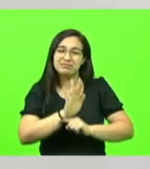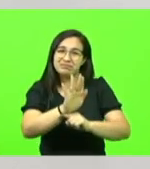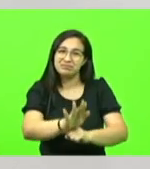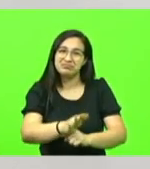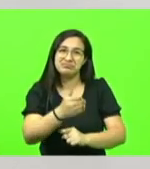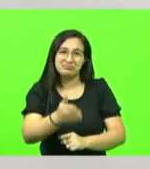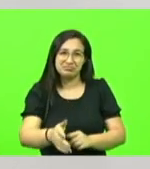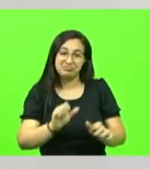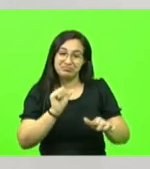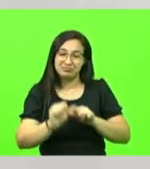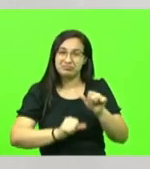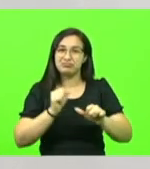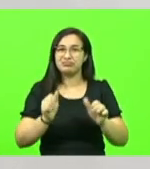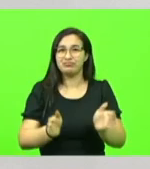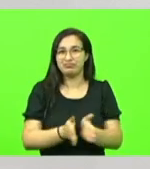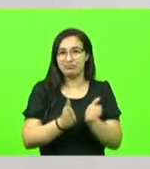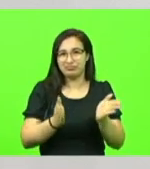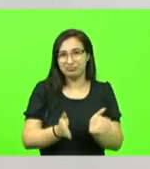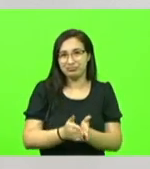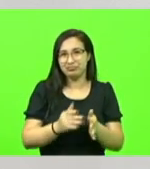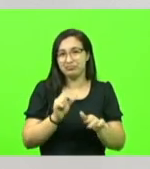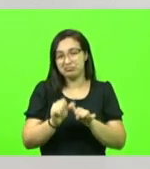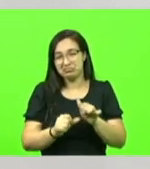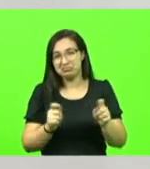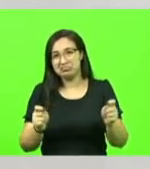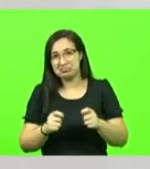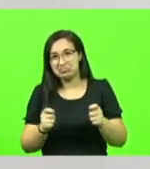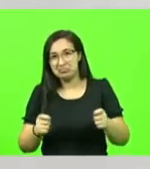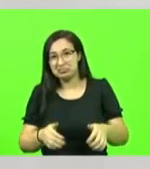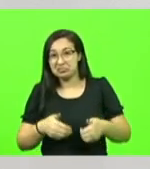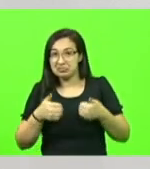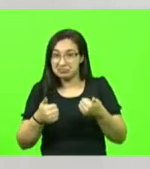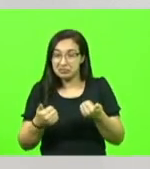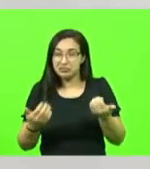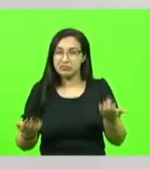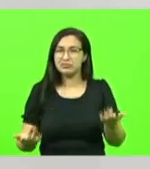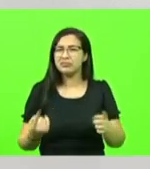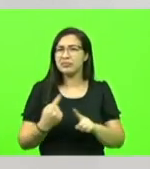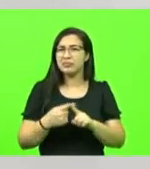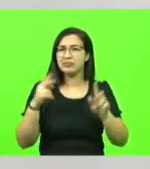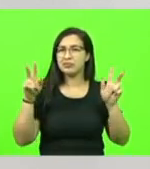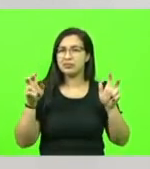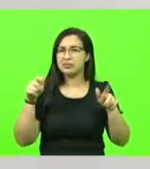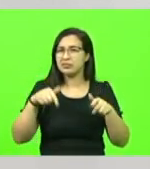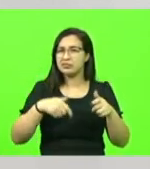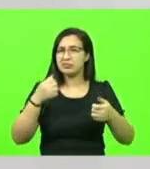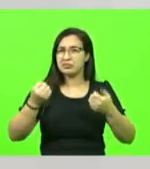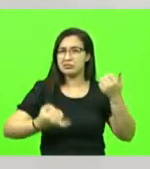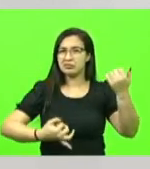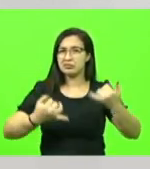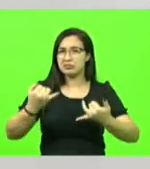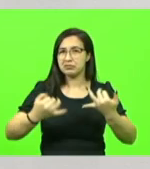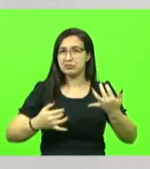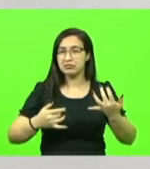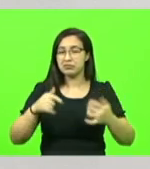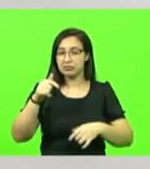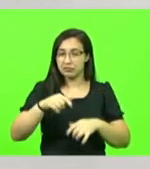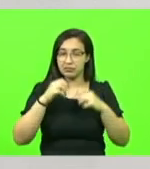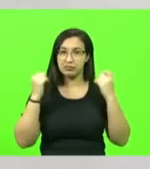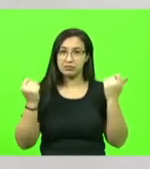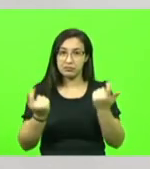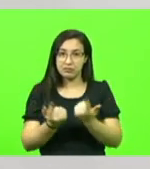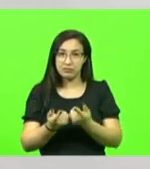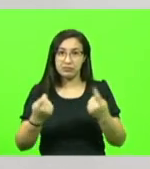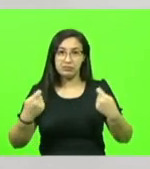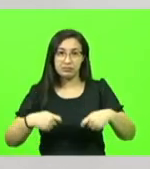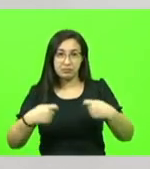lamentável. E por que eu estou falando isso aqui? Eu falo porque essa deveria ser a casa, assim como o Congresso Nacional deveria ser a